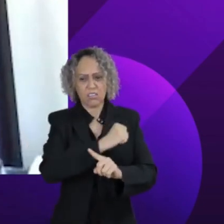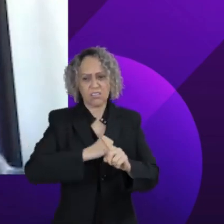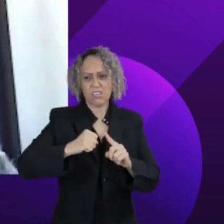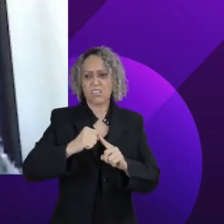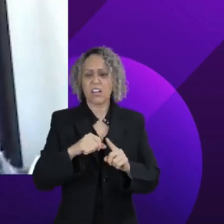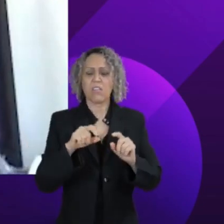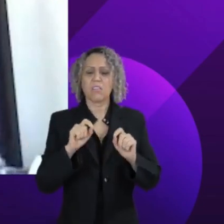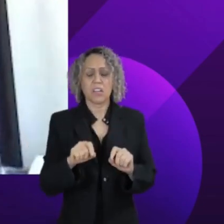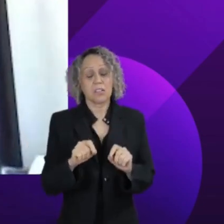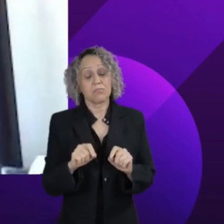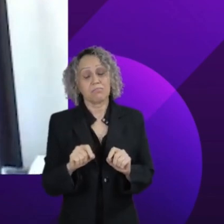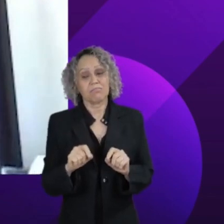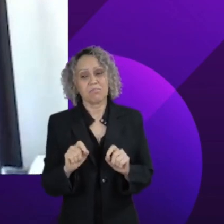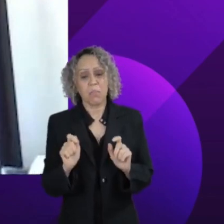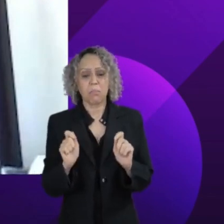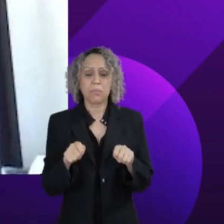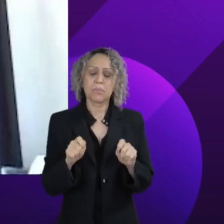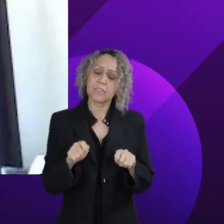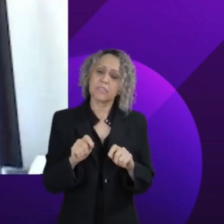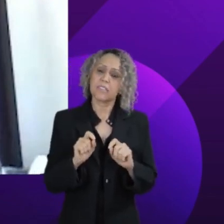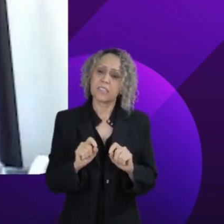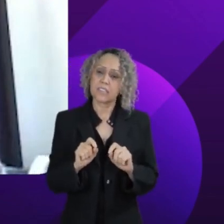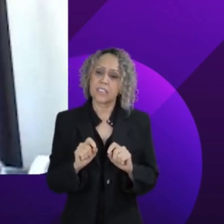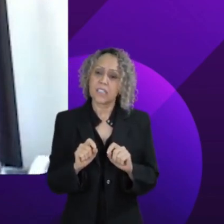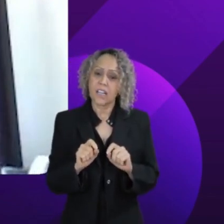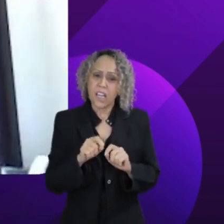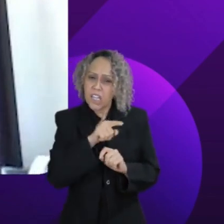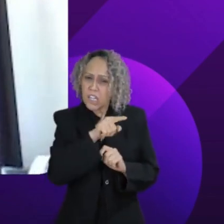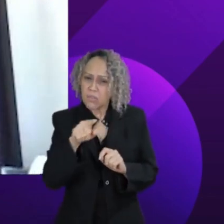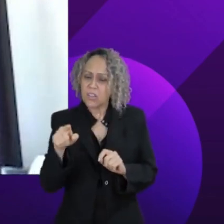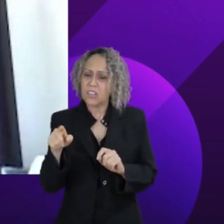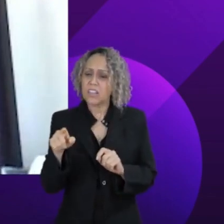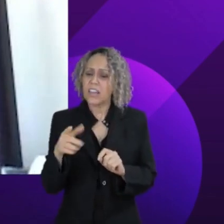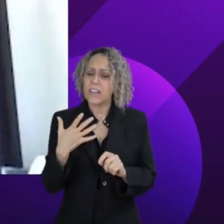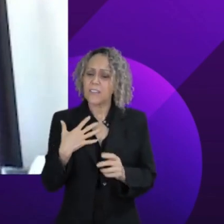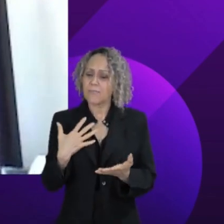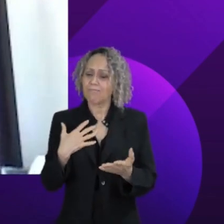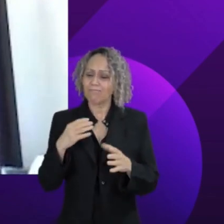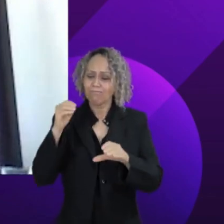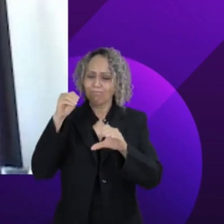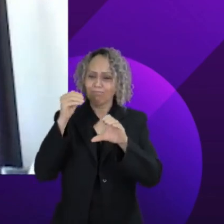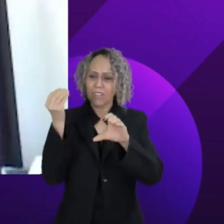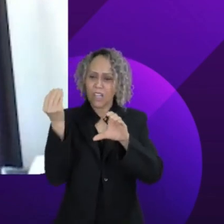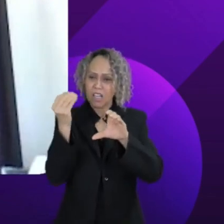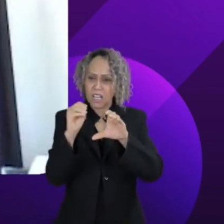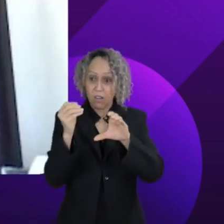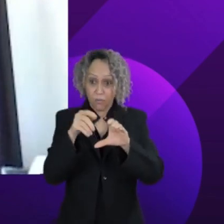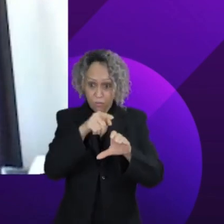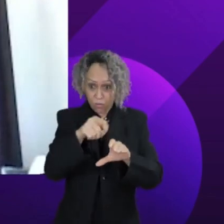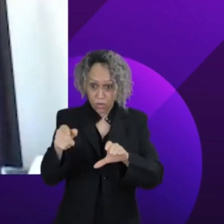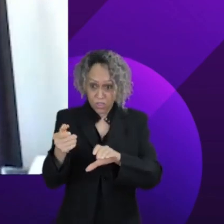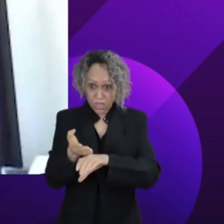muito possível que vocês adotem nas suas plataformas políticas